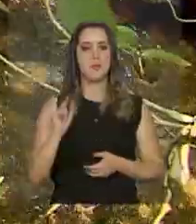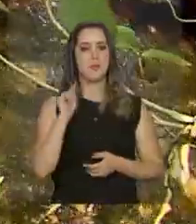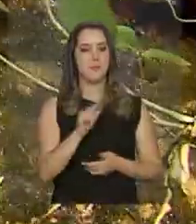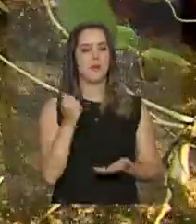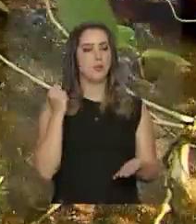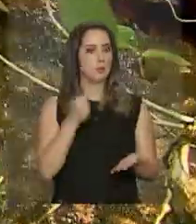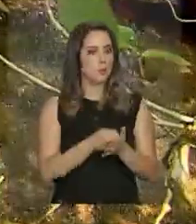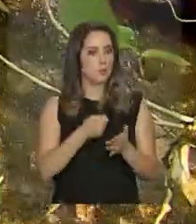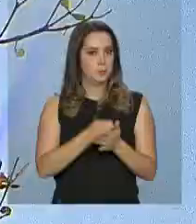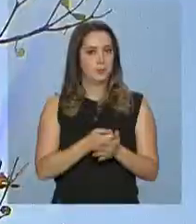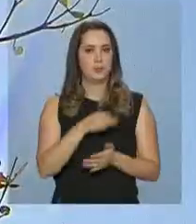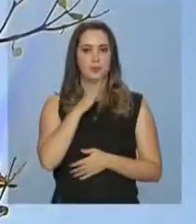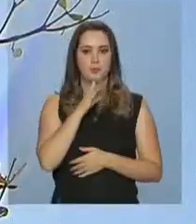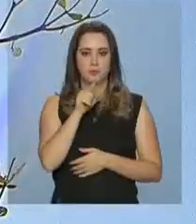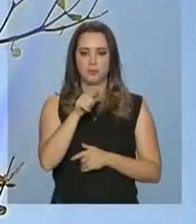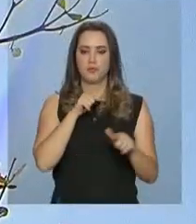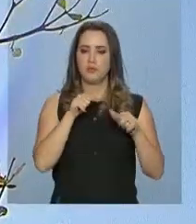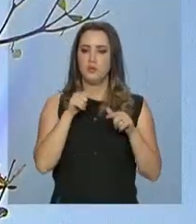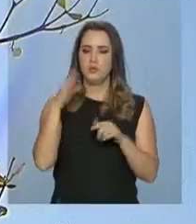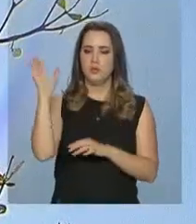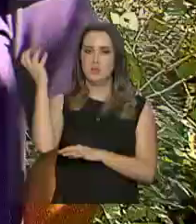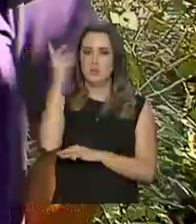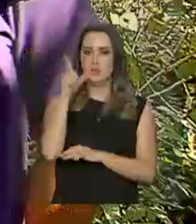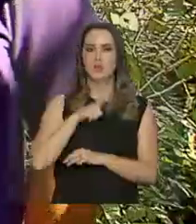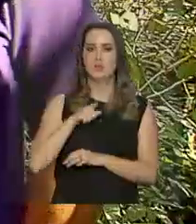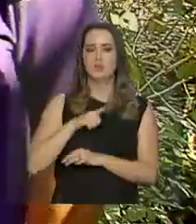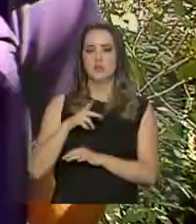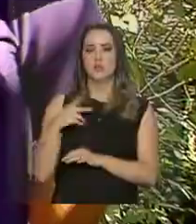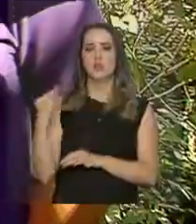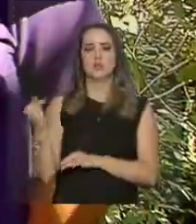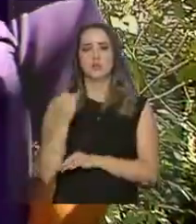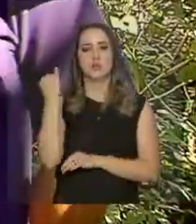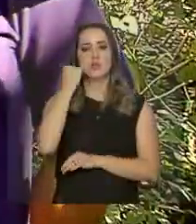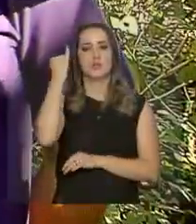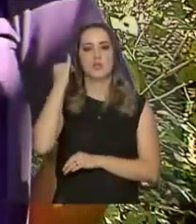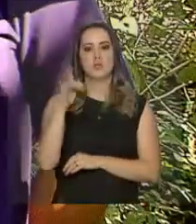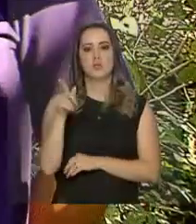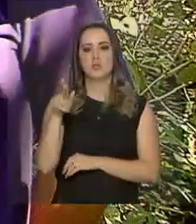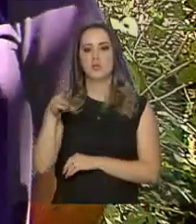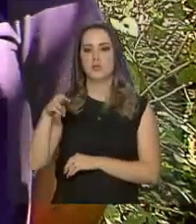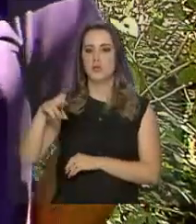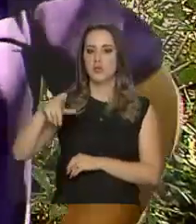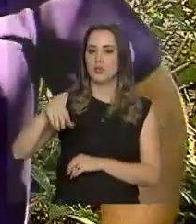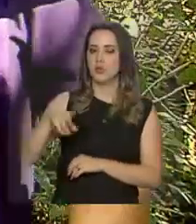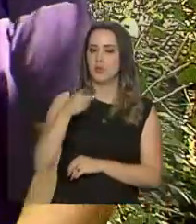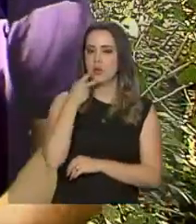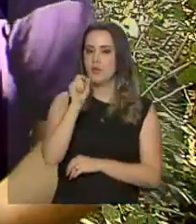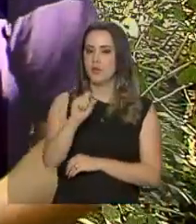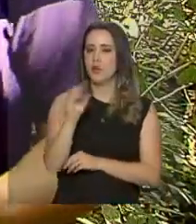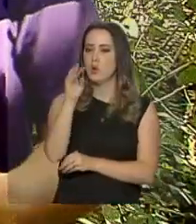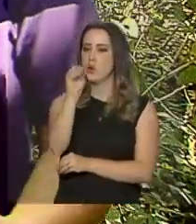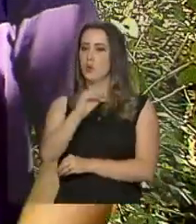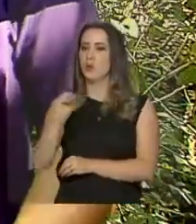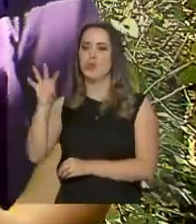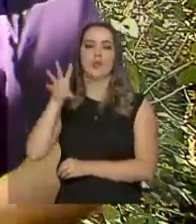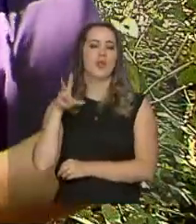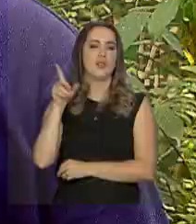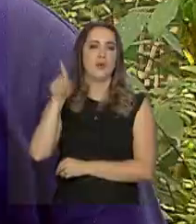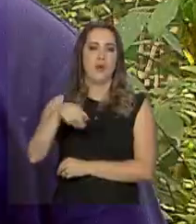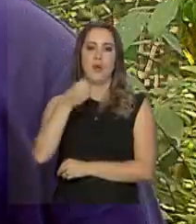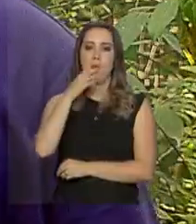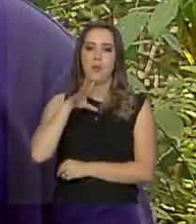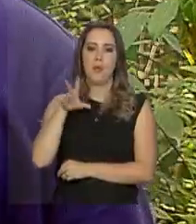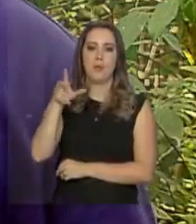um reconhecimento de que a natureza tem o seu valor. E o Gilmar é a prova de que, com preservação, todo mundo sai